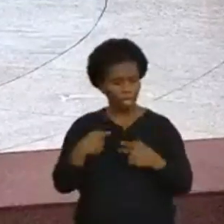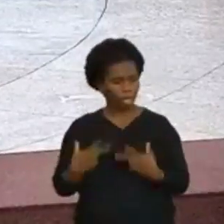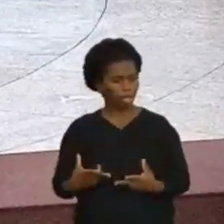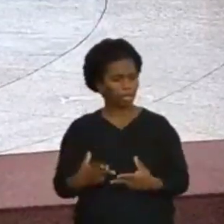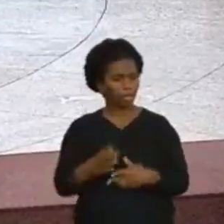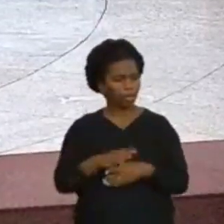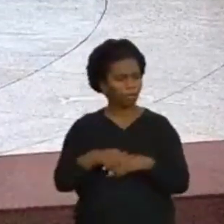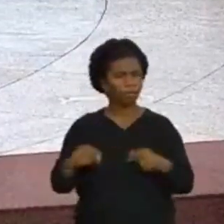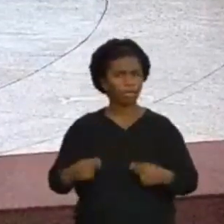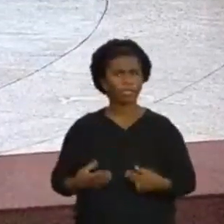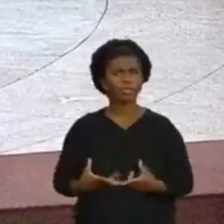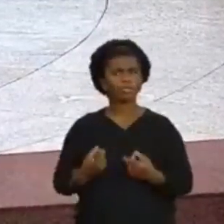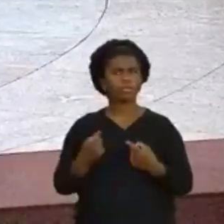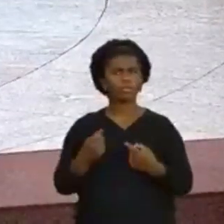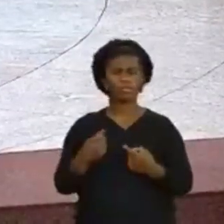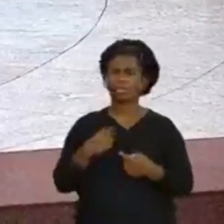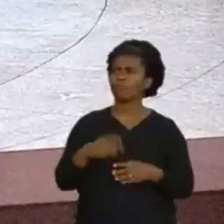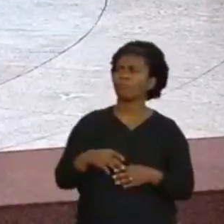Eu vou examinar essa água.